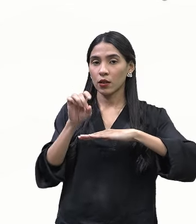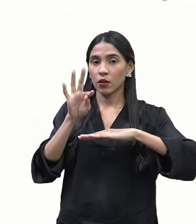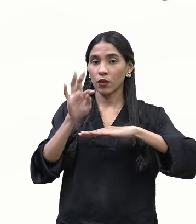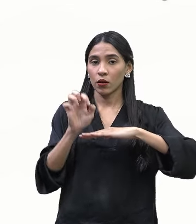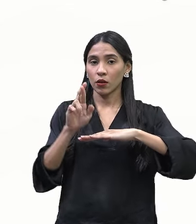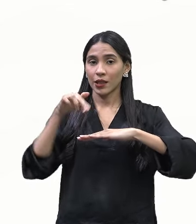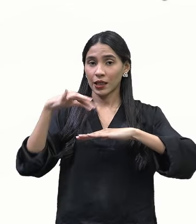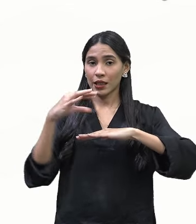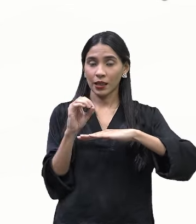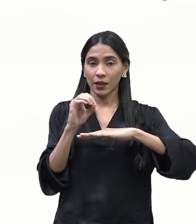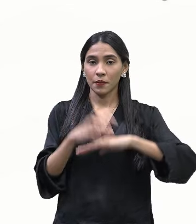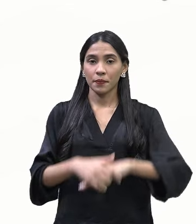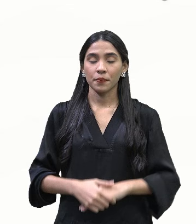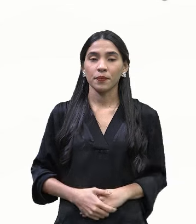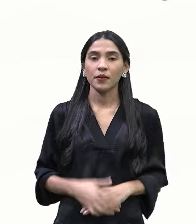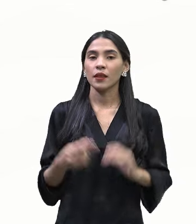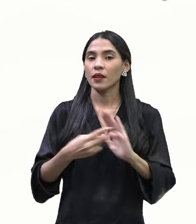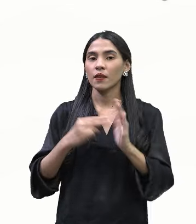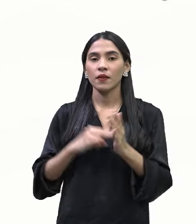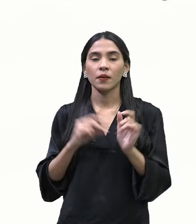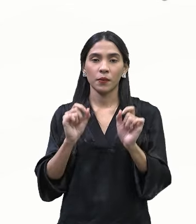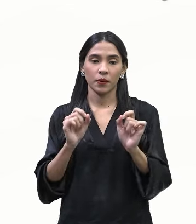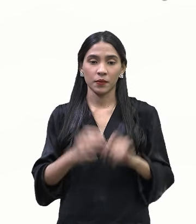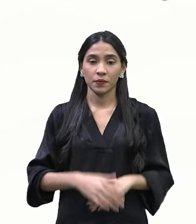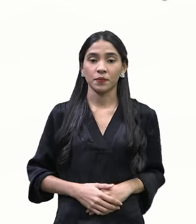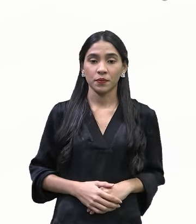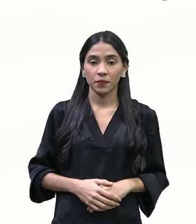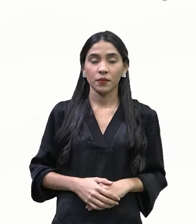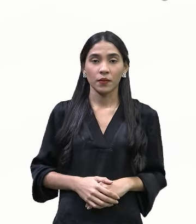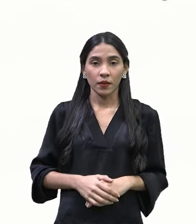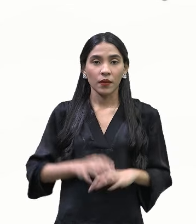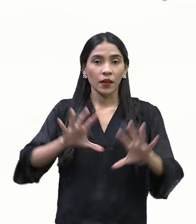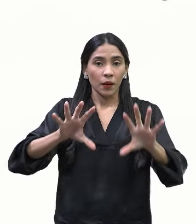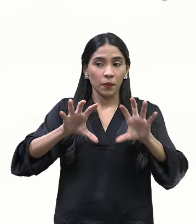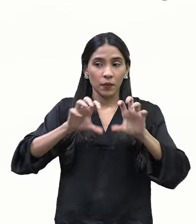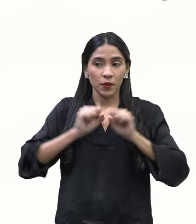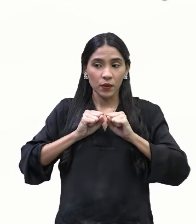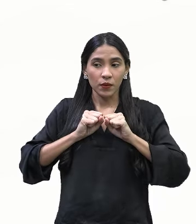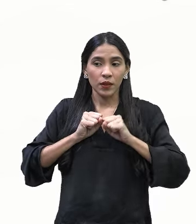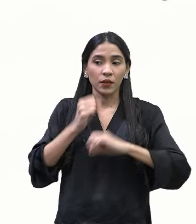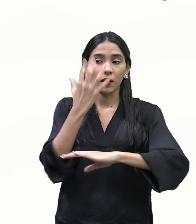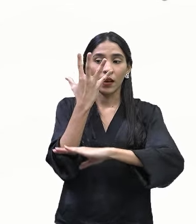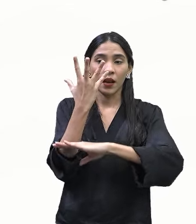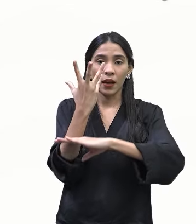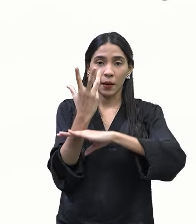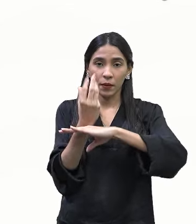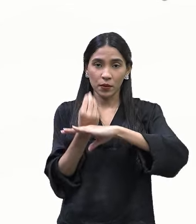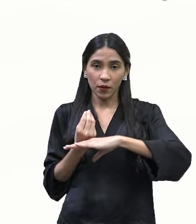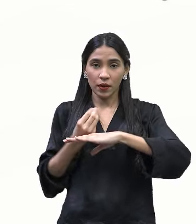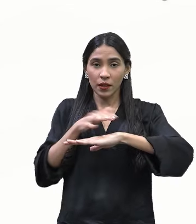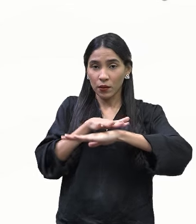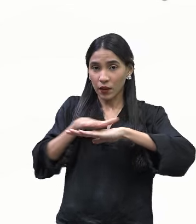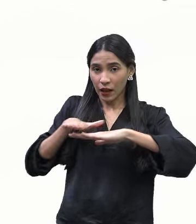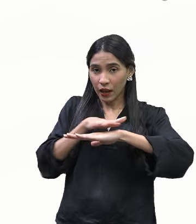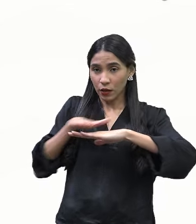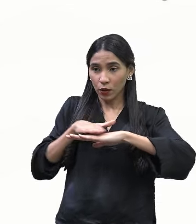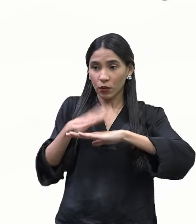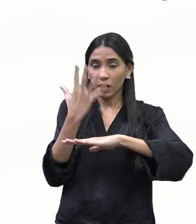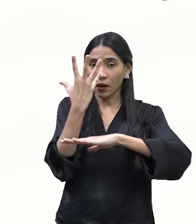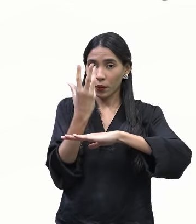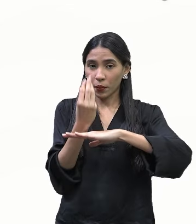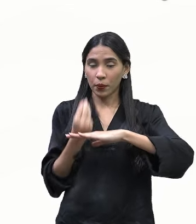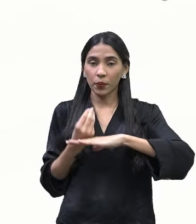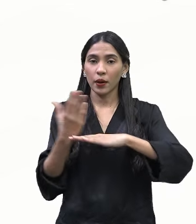endotérmico. Ou seja, ele está absorvendo este calor. Tá?